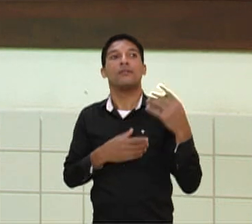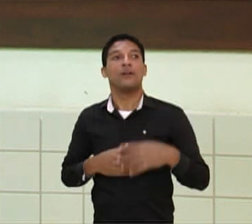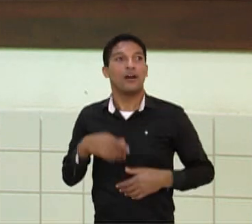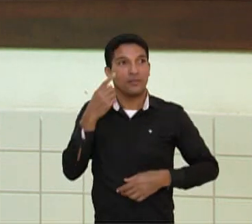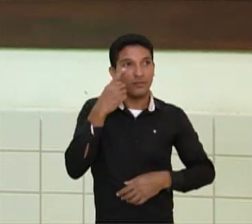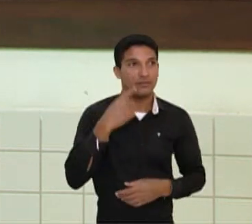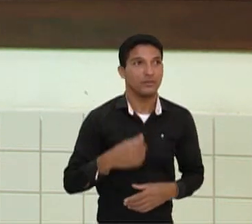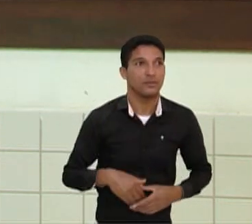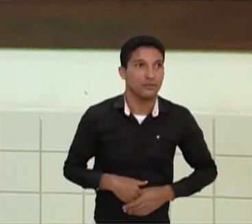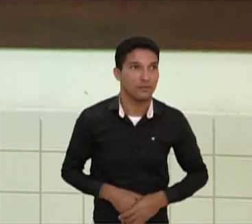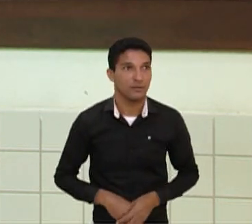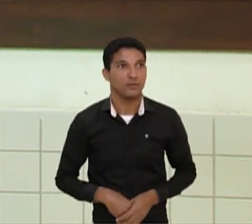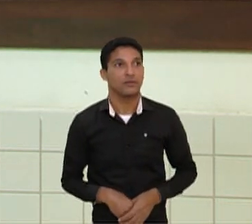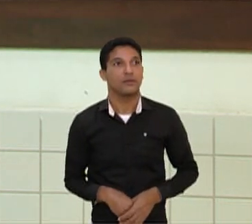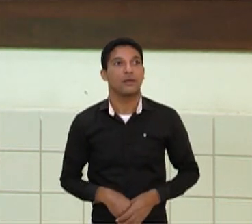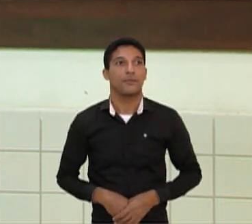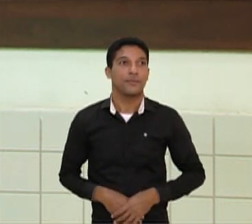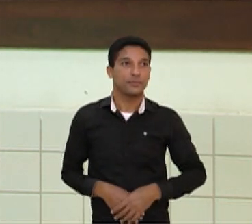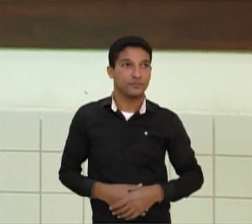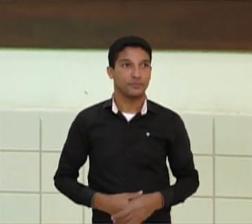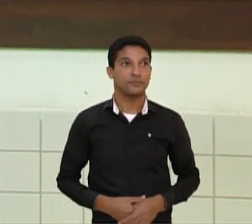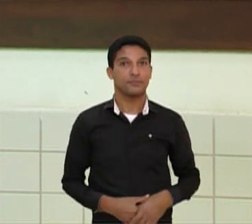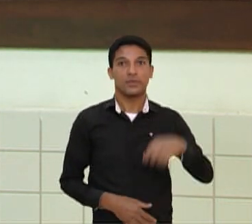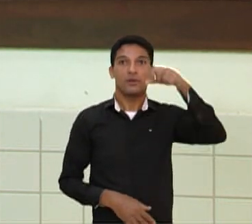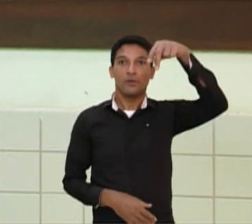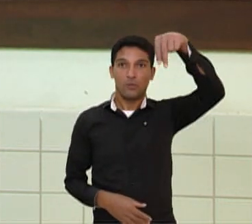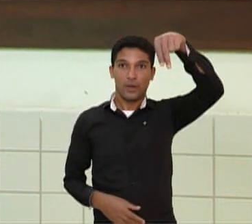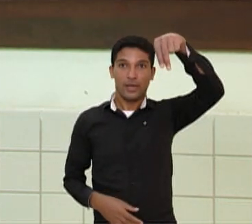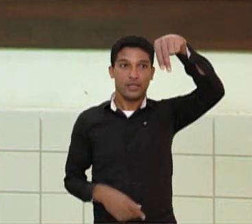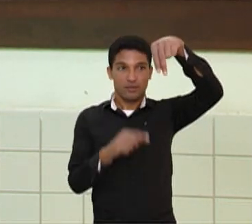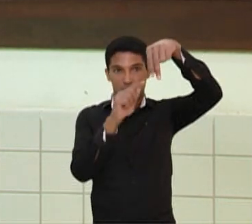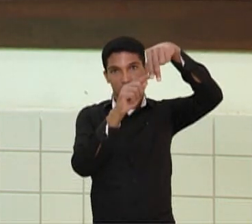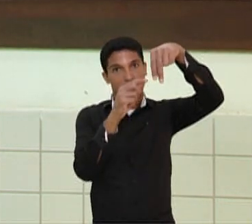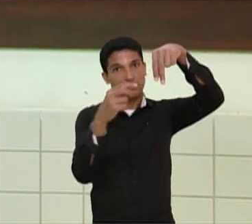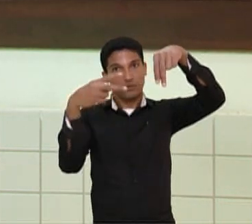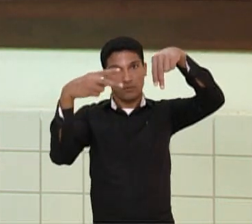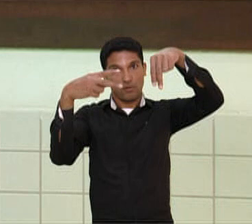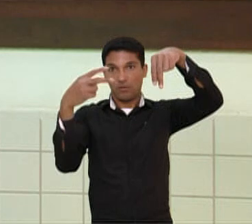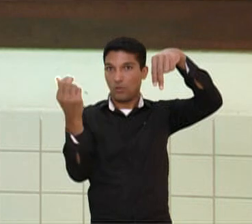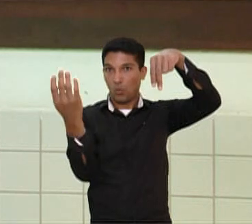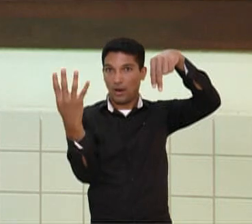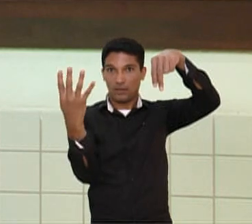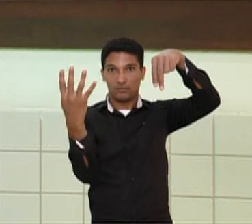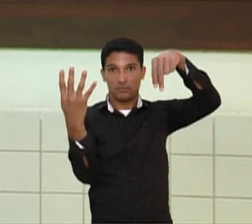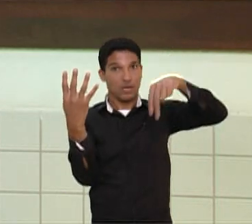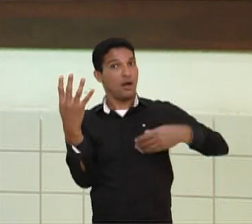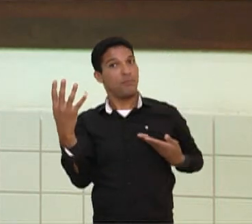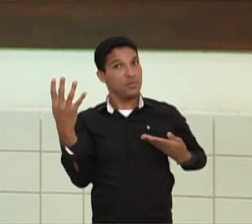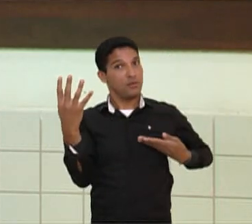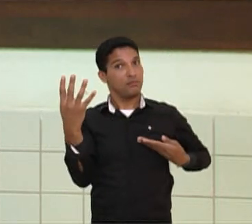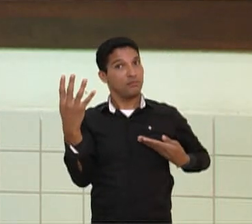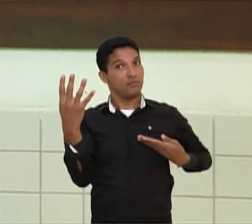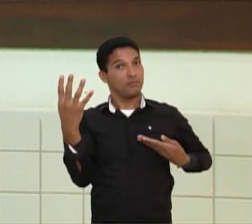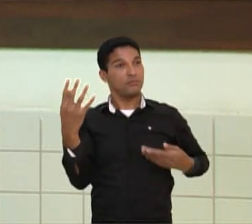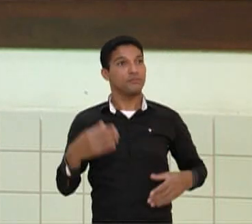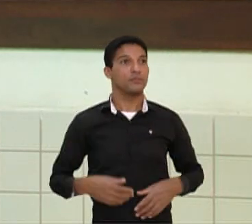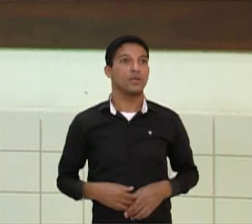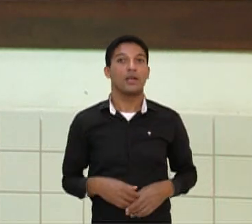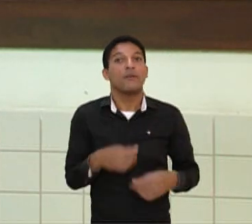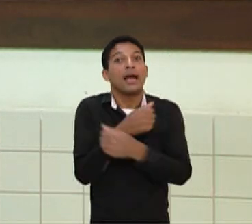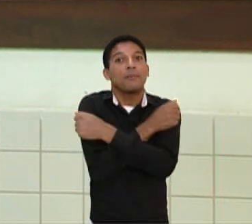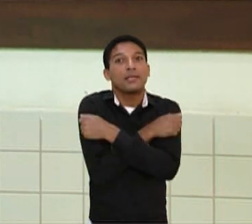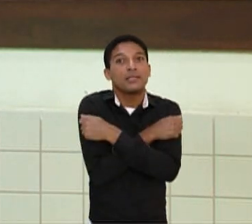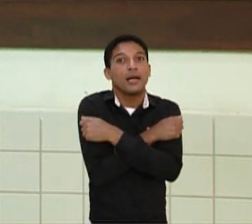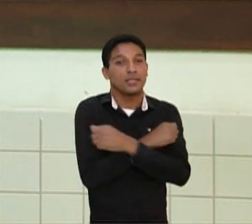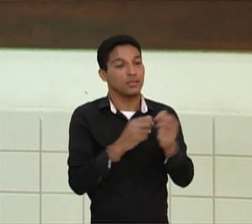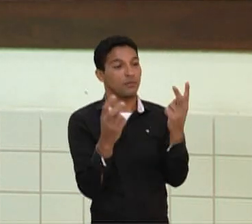O nosso N vale 4. N igual a 4. Como eles vão se abraçar, eles vão ficar de 2 em 2.